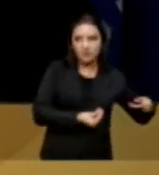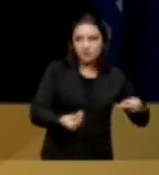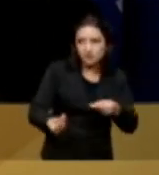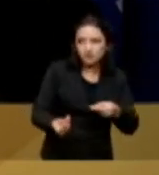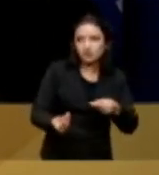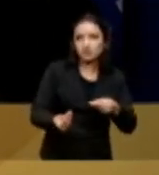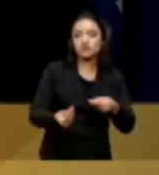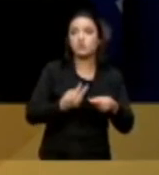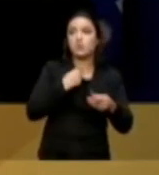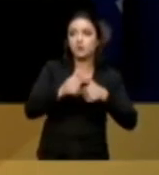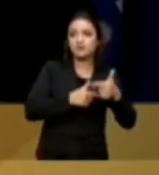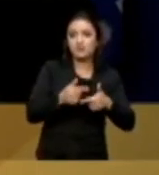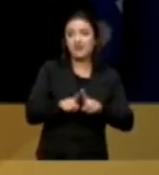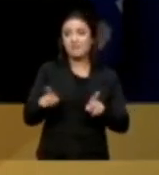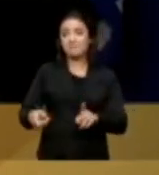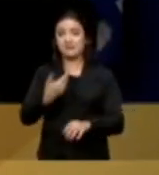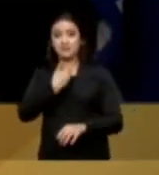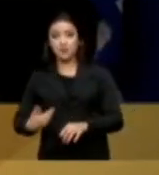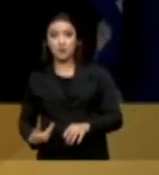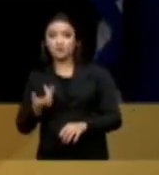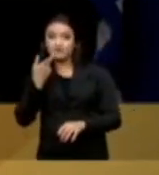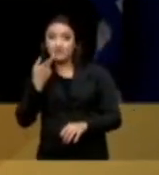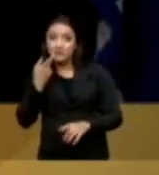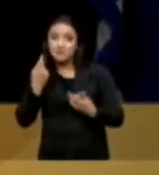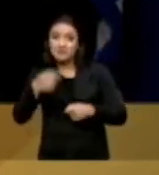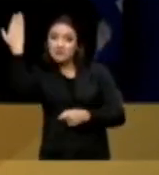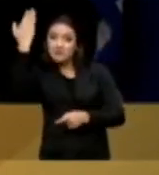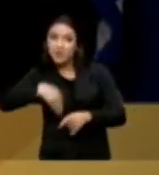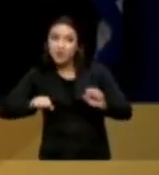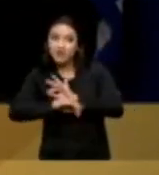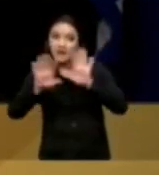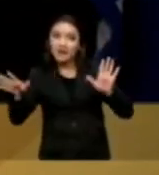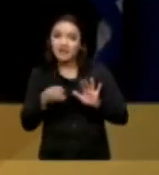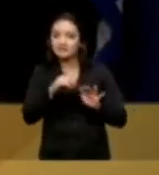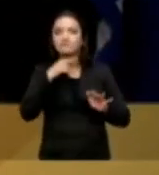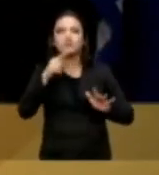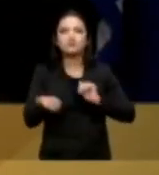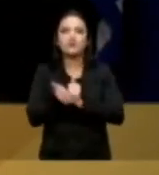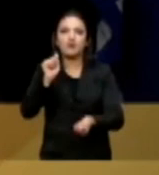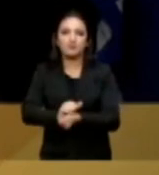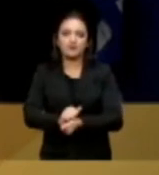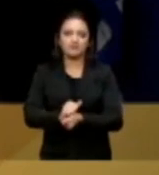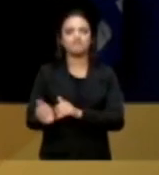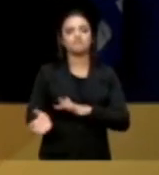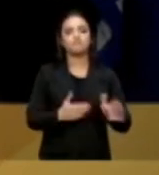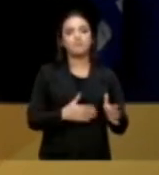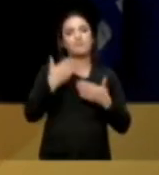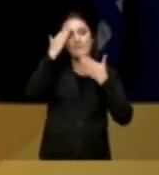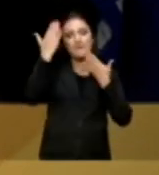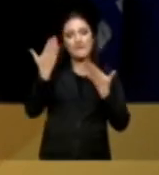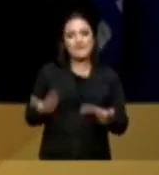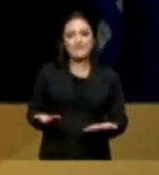ser objetivamente fundamentada pelo gestor público dentro de procedimento administrativo regular.